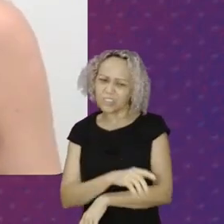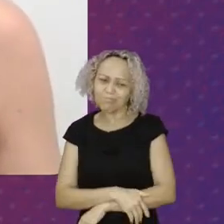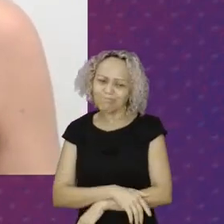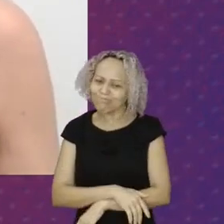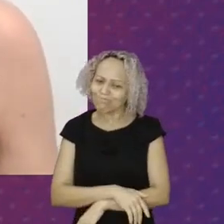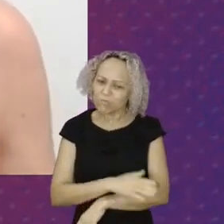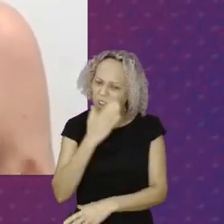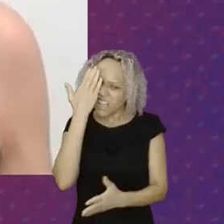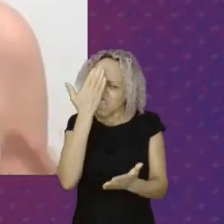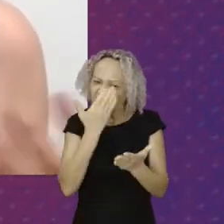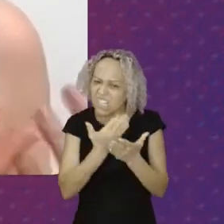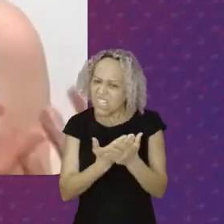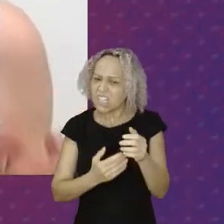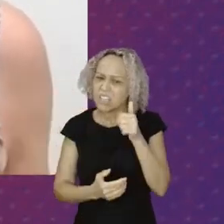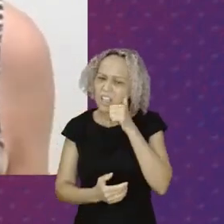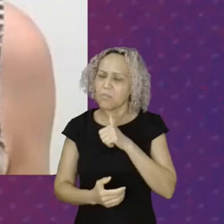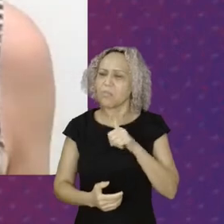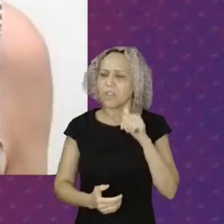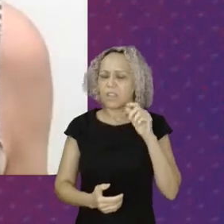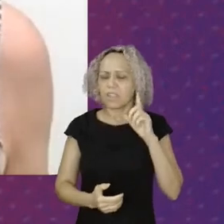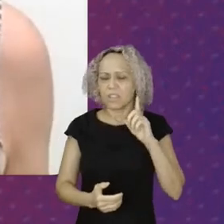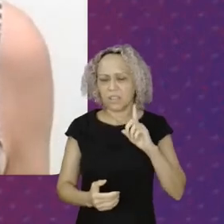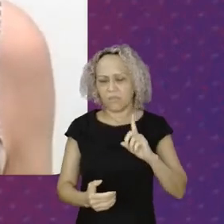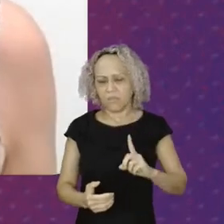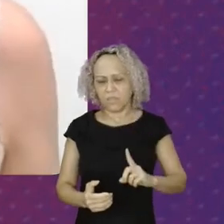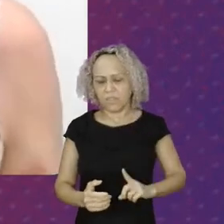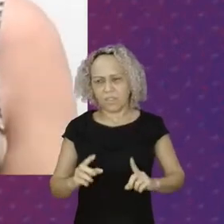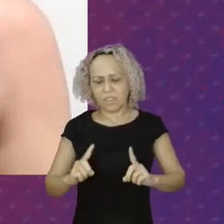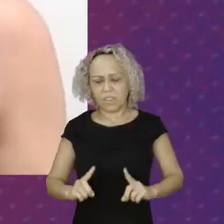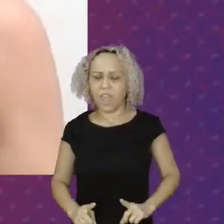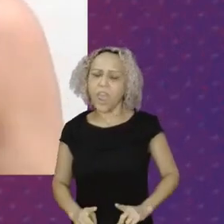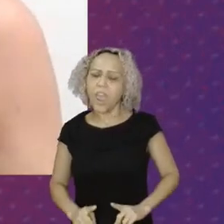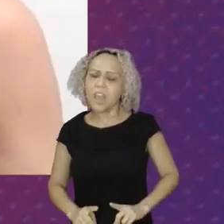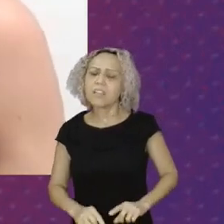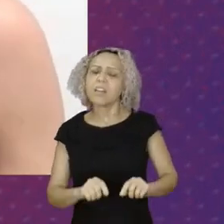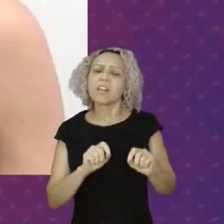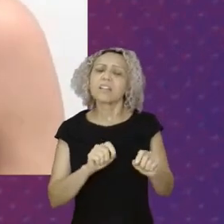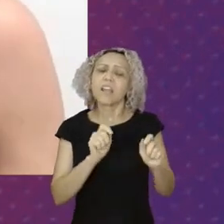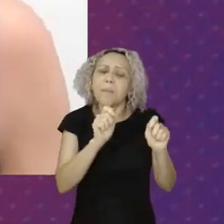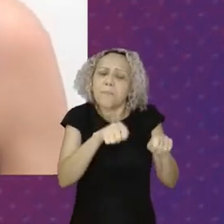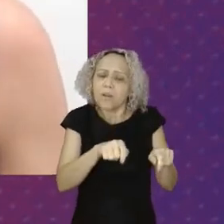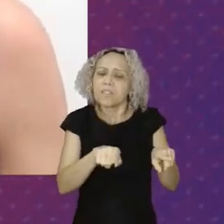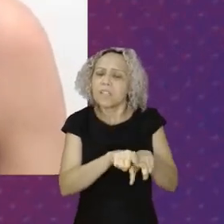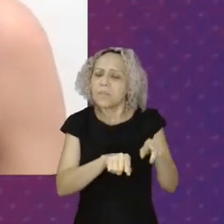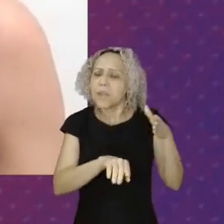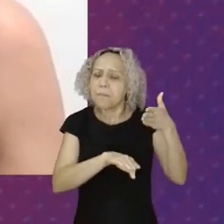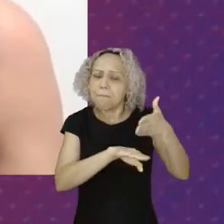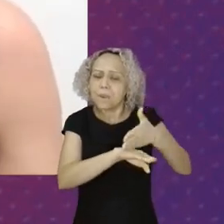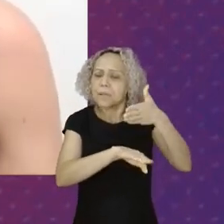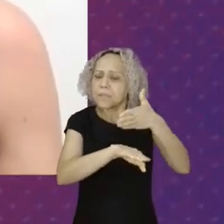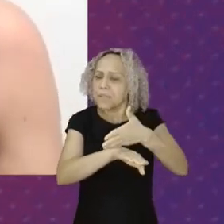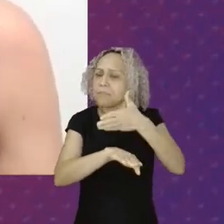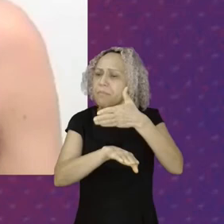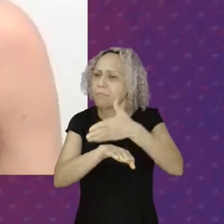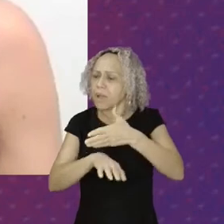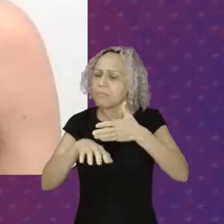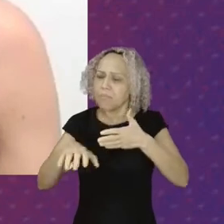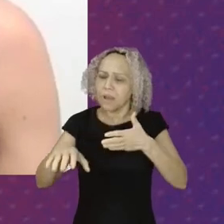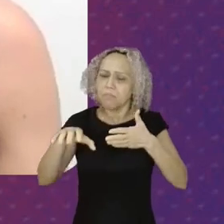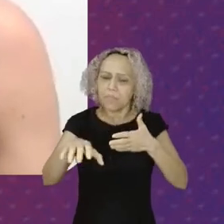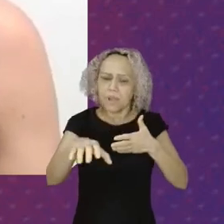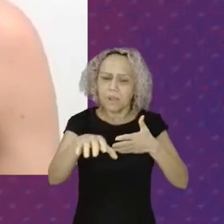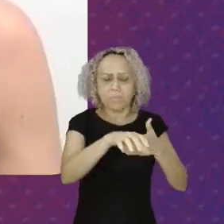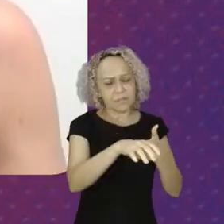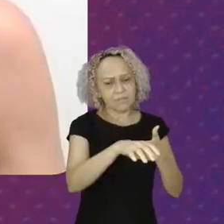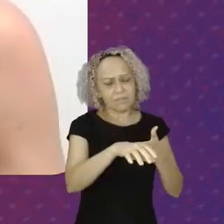a participação dessas mulheres, os espaços também não se